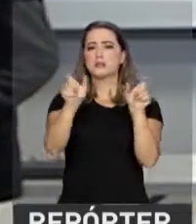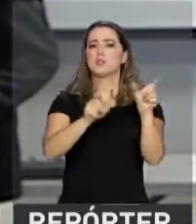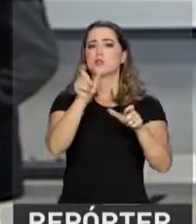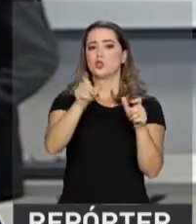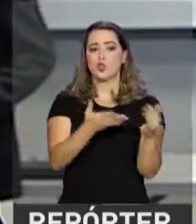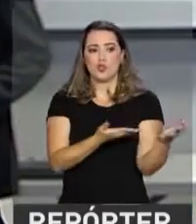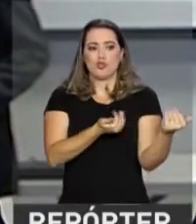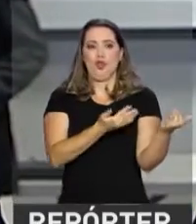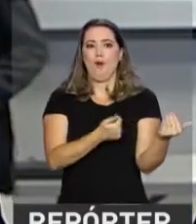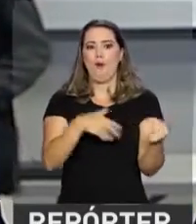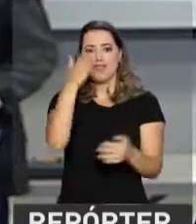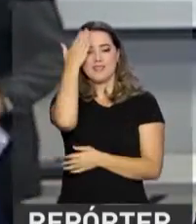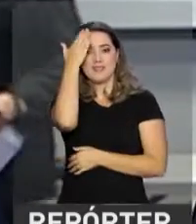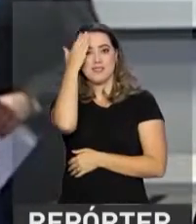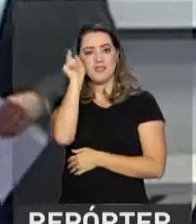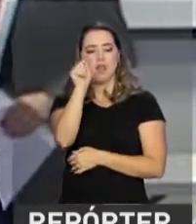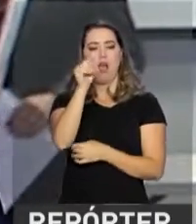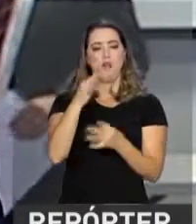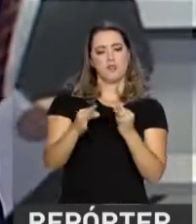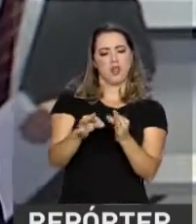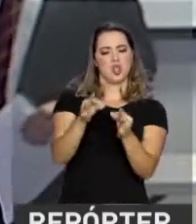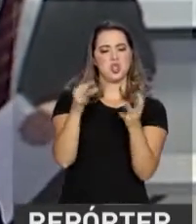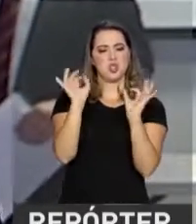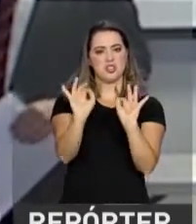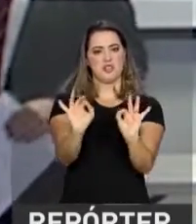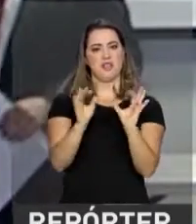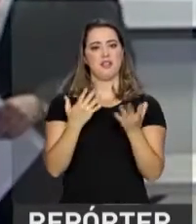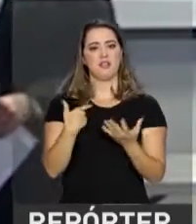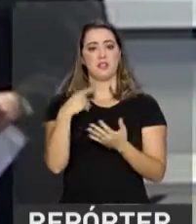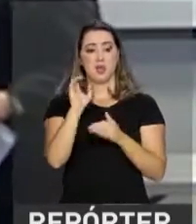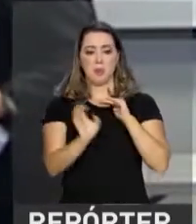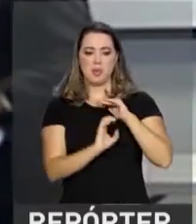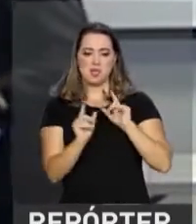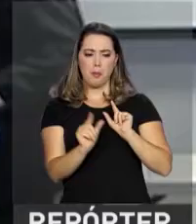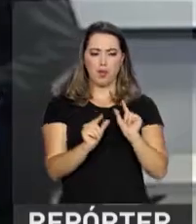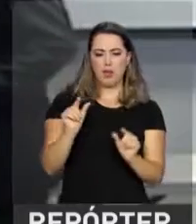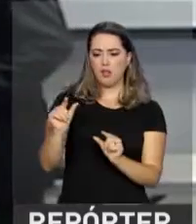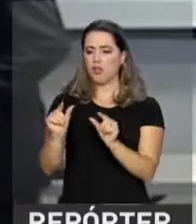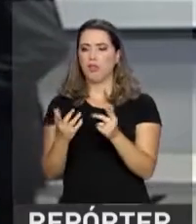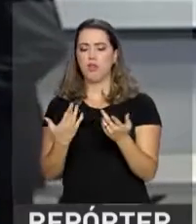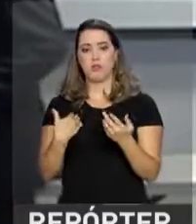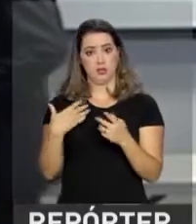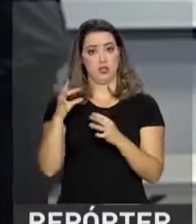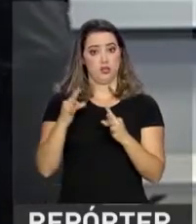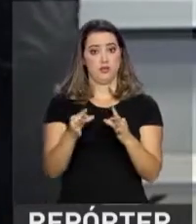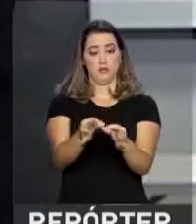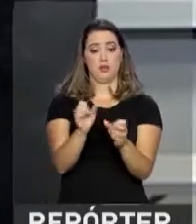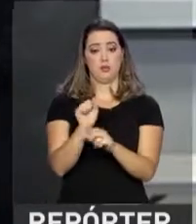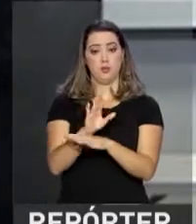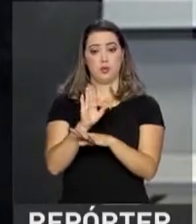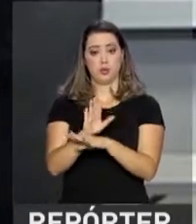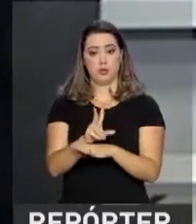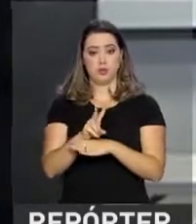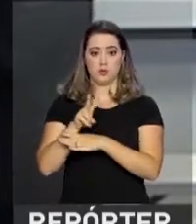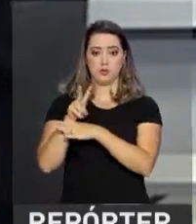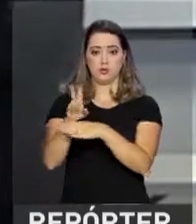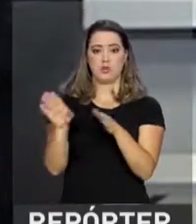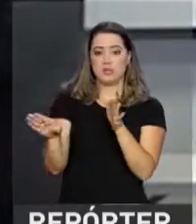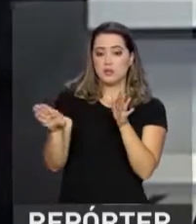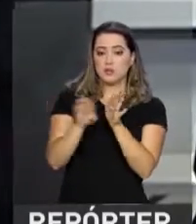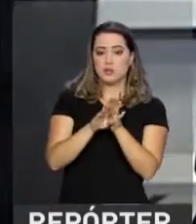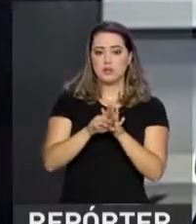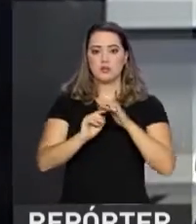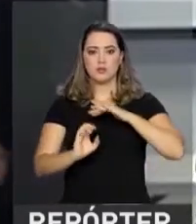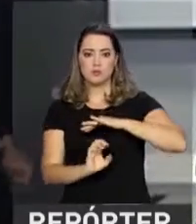garotada aqui que que faz paradoxalmente um micro e pequenas empresas de base tecnológica que podem ajudar o crédito a chegar à